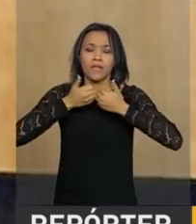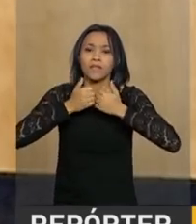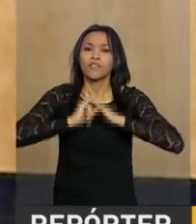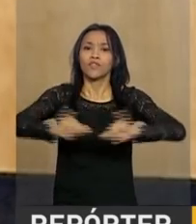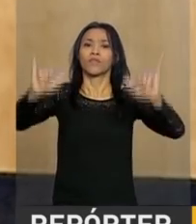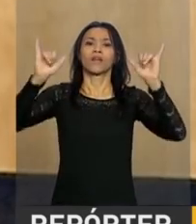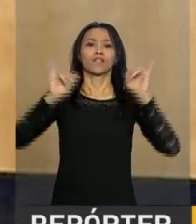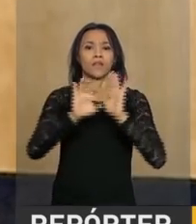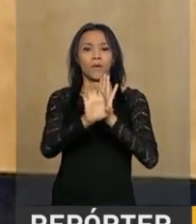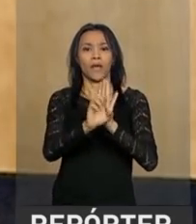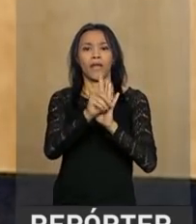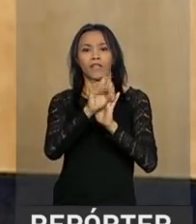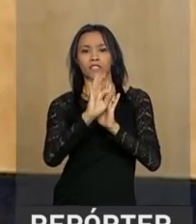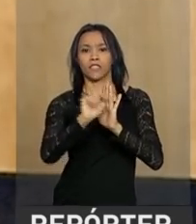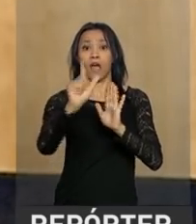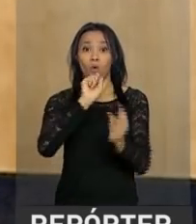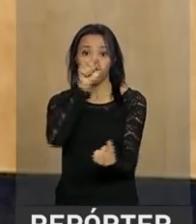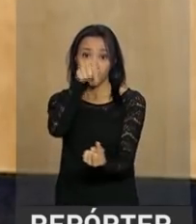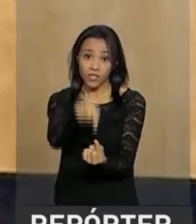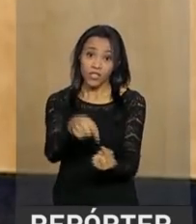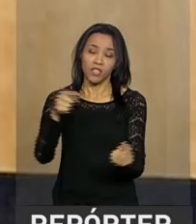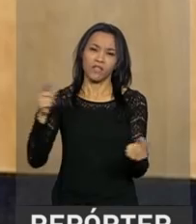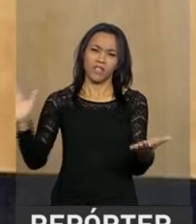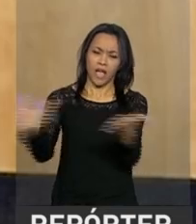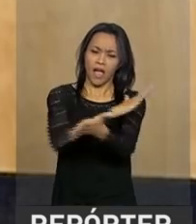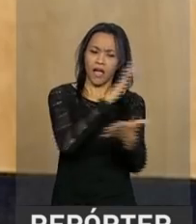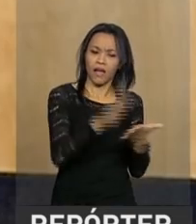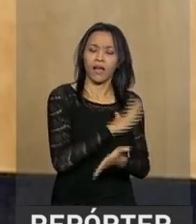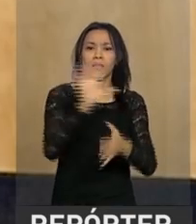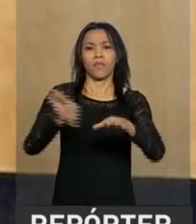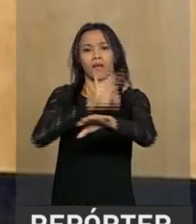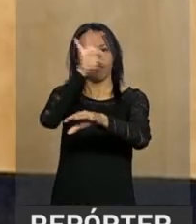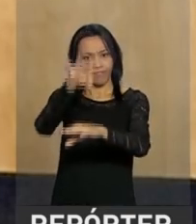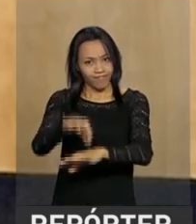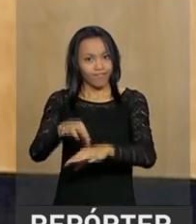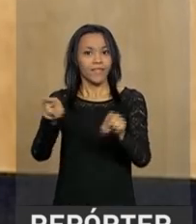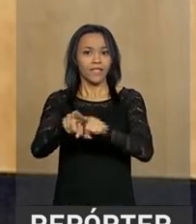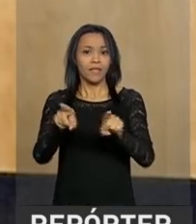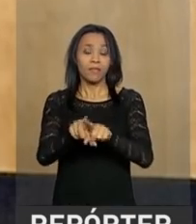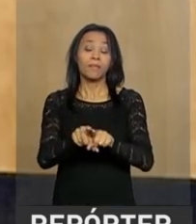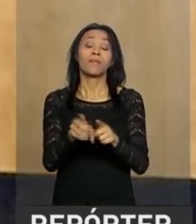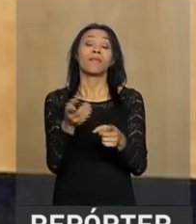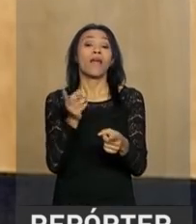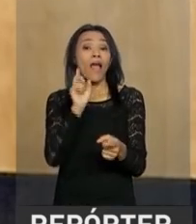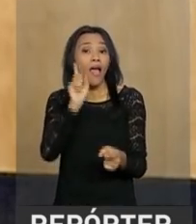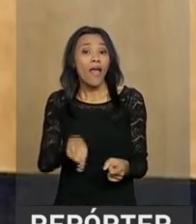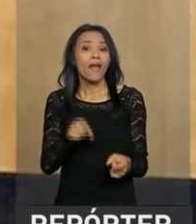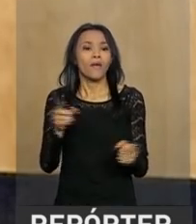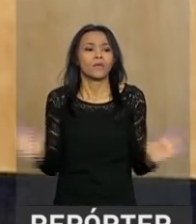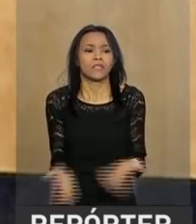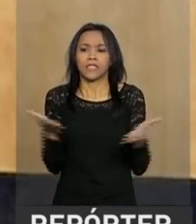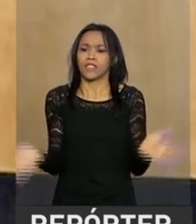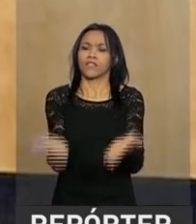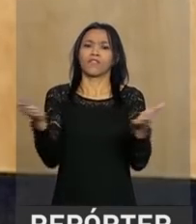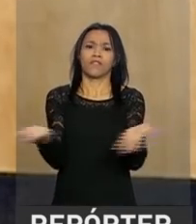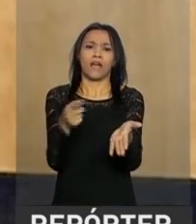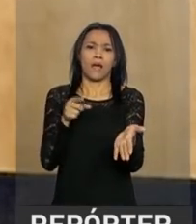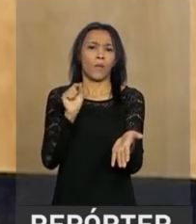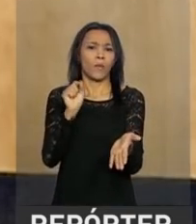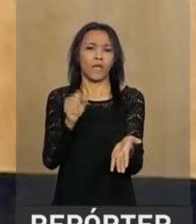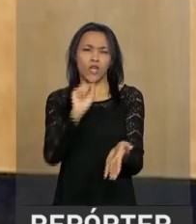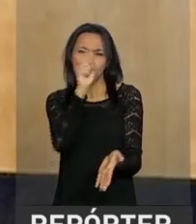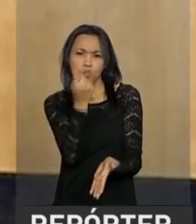voltado para o combate ao Zika vírus e o controle do mosquito Aedes aegypti. A ideia é incentivar o desenvolvimento de